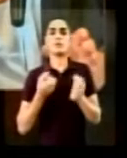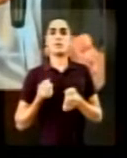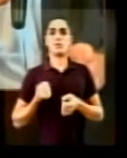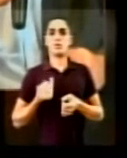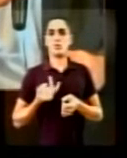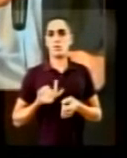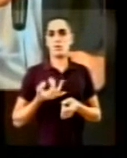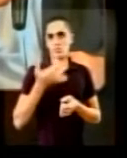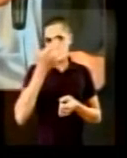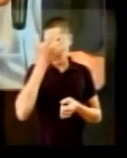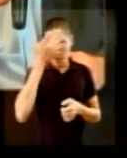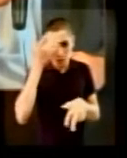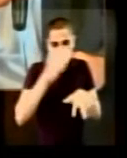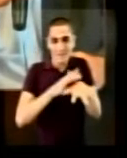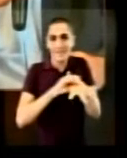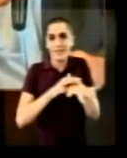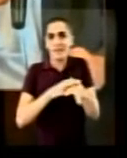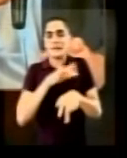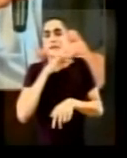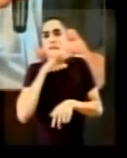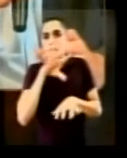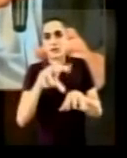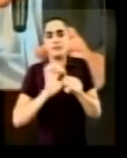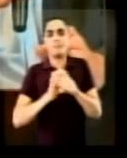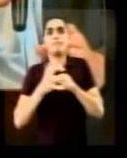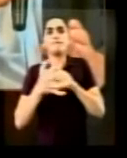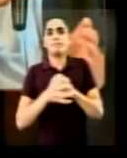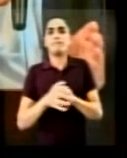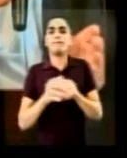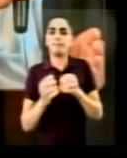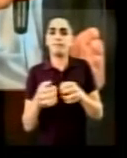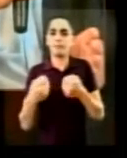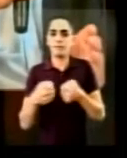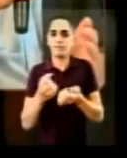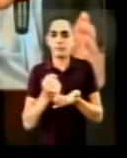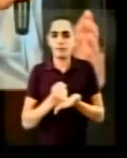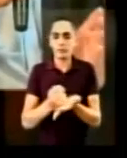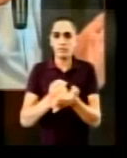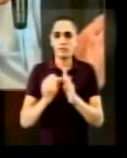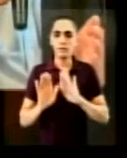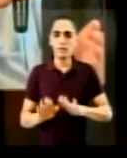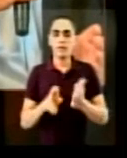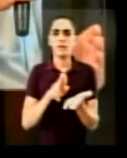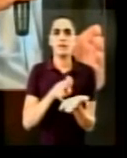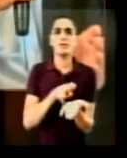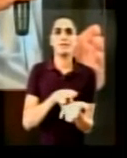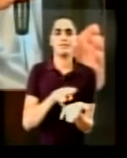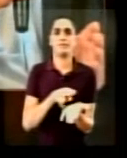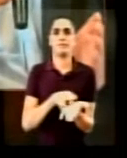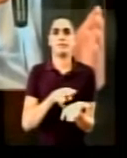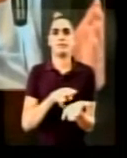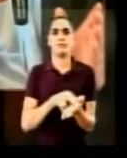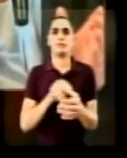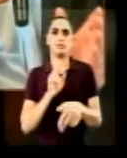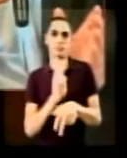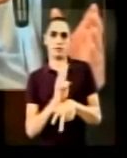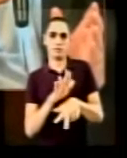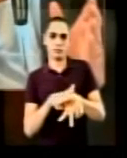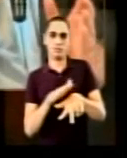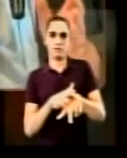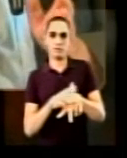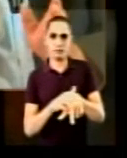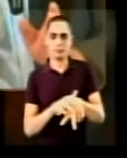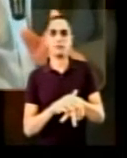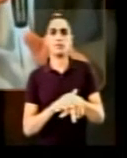nós temos 2 pacientes. O restante são pacientes que estavam internado